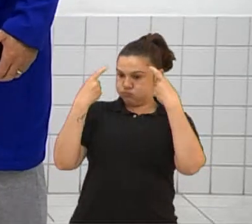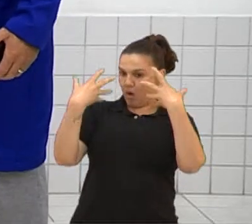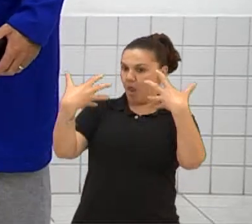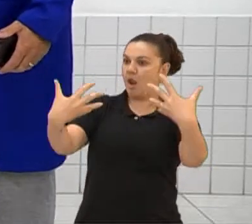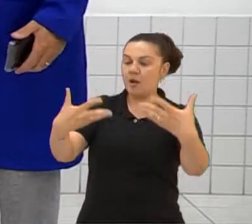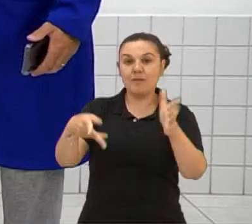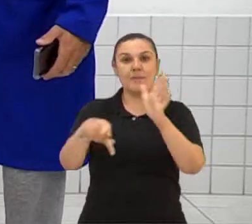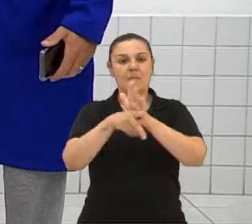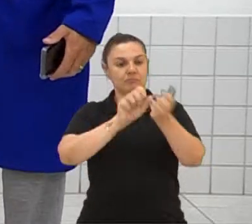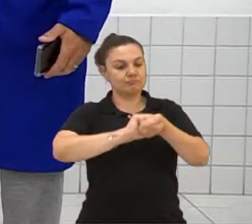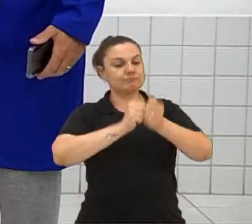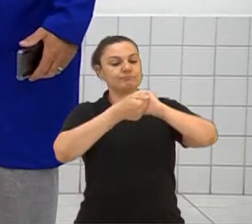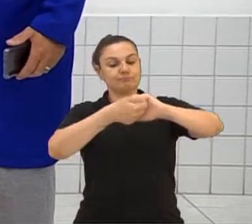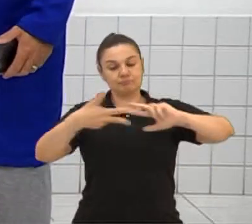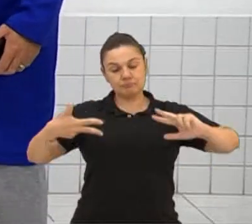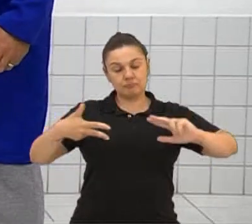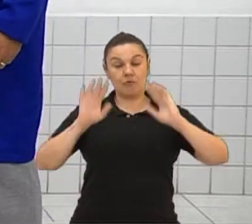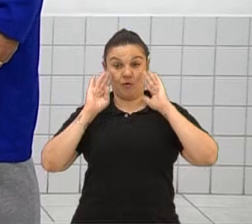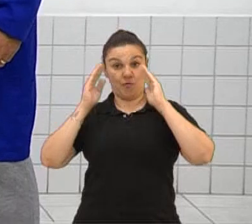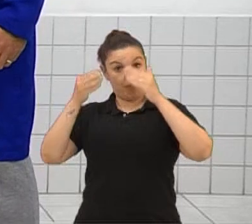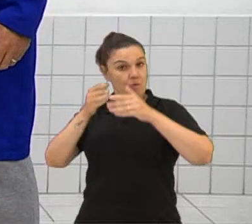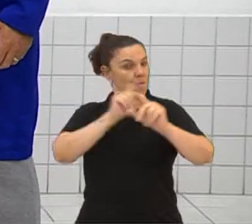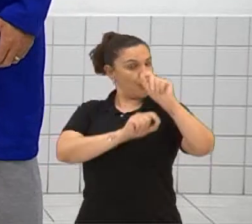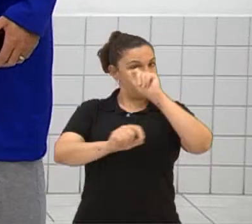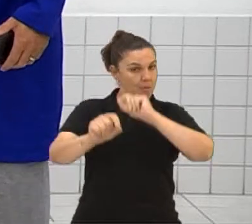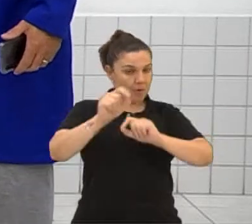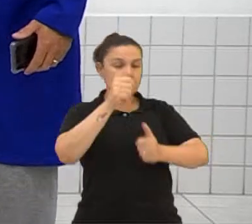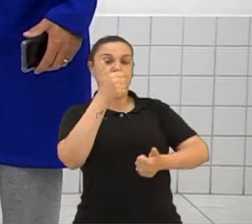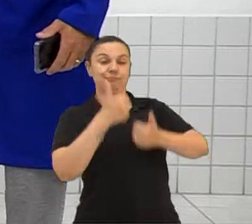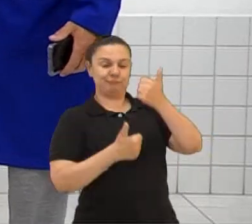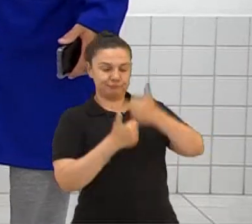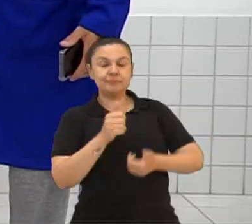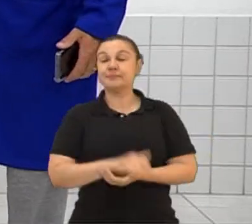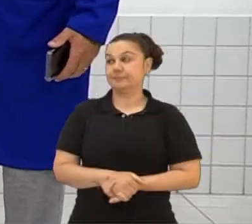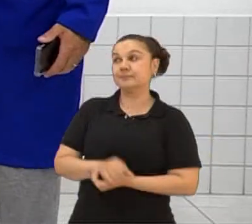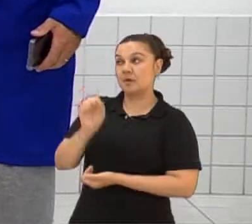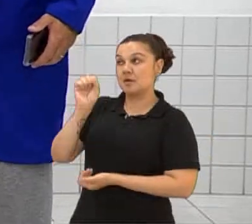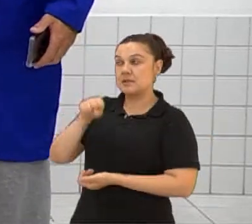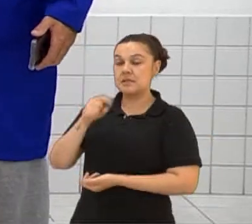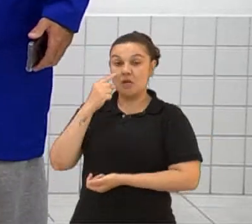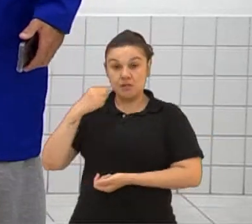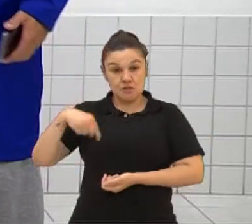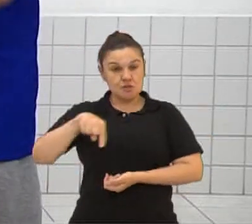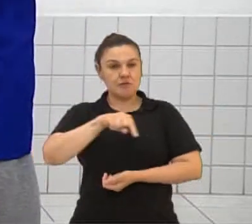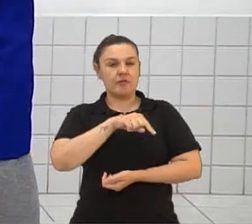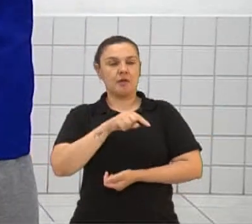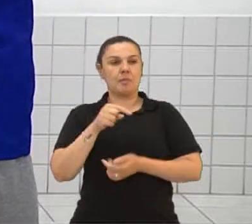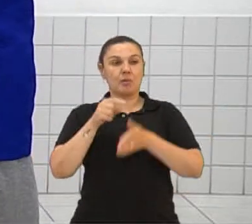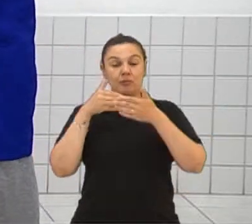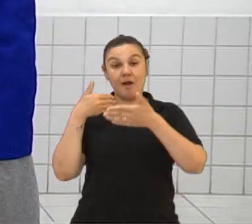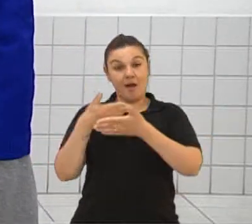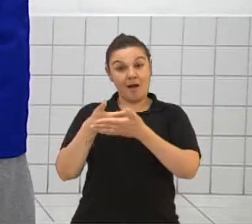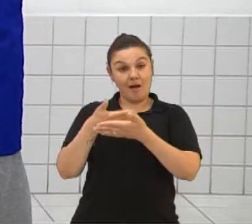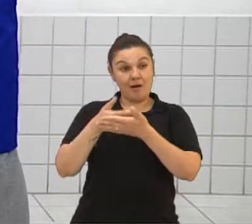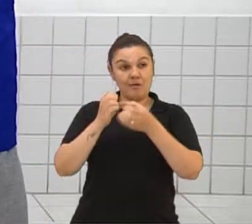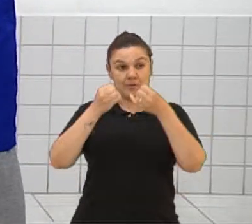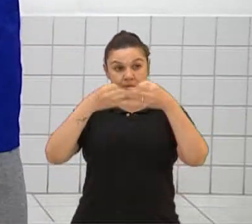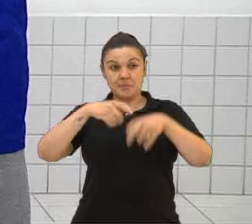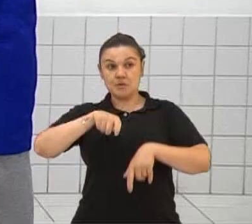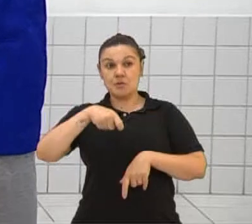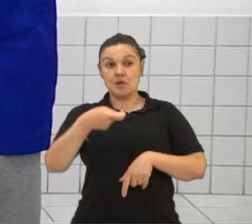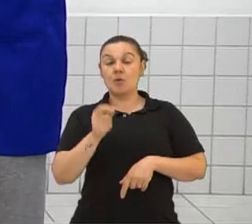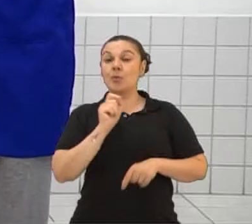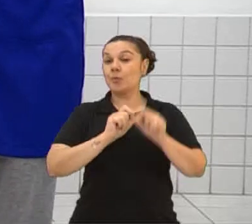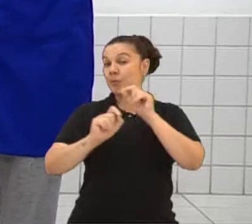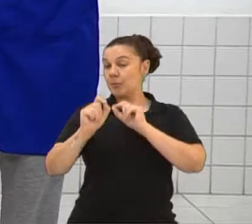esporte, isso? Isso. E em específico do futebol, não foi isso? Exatamente. A gente tem vindo de uma sequência de aula falando